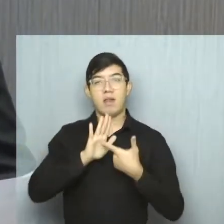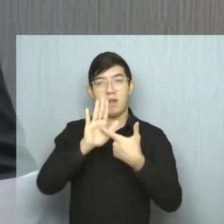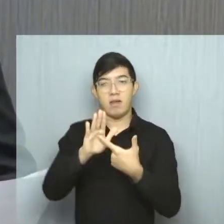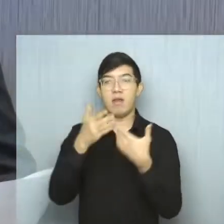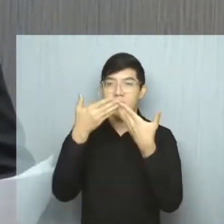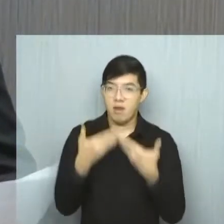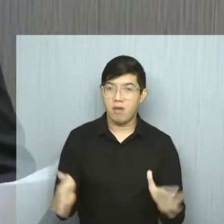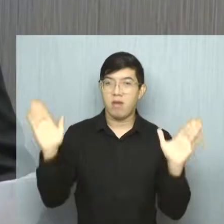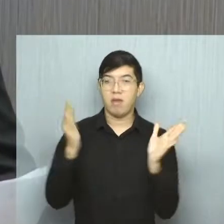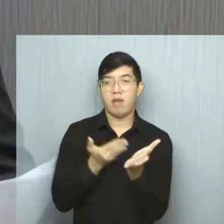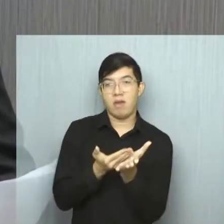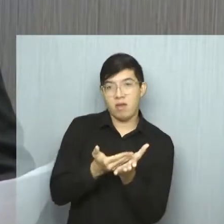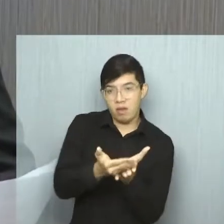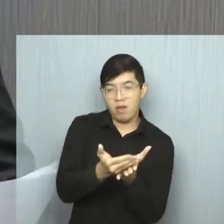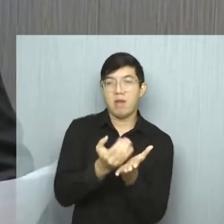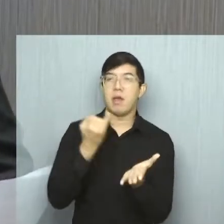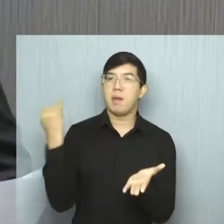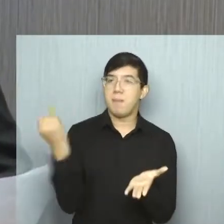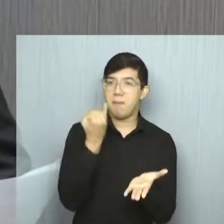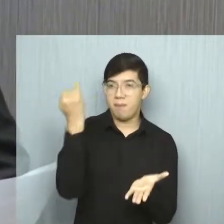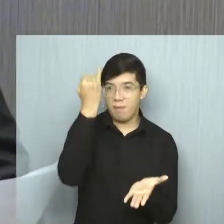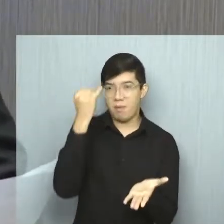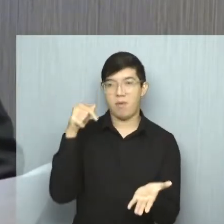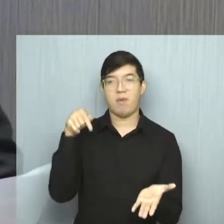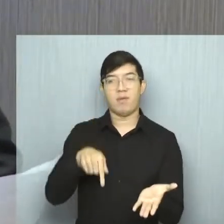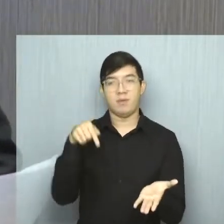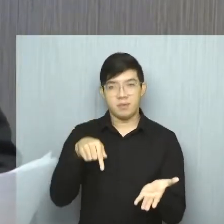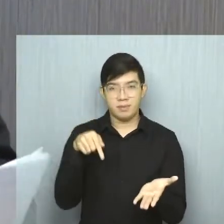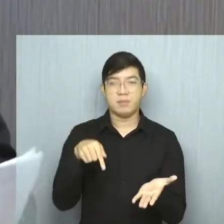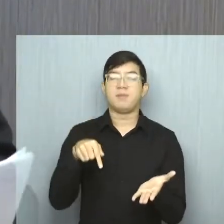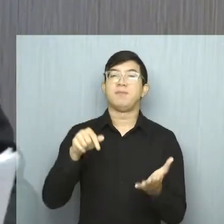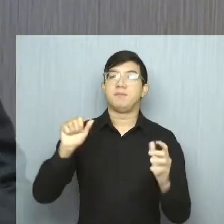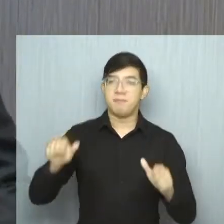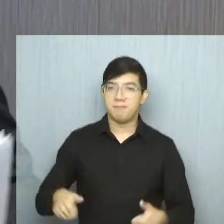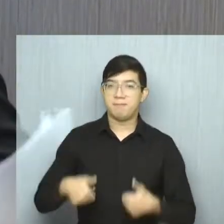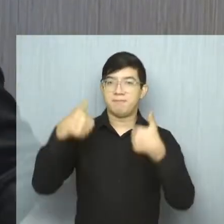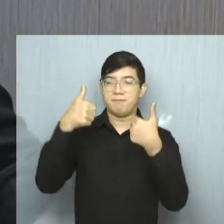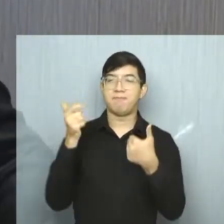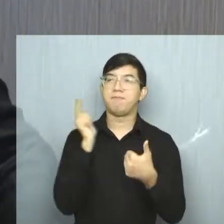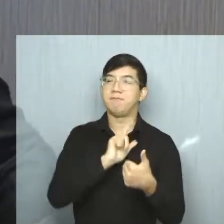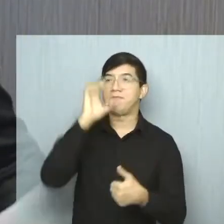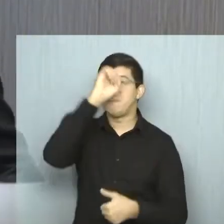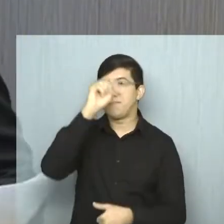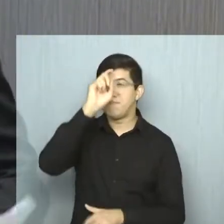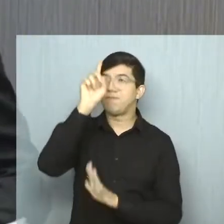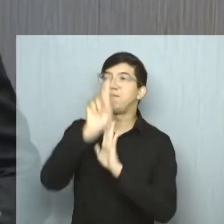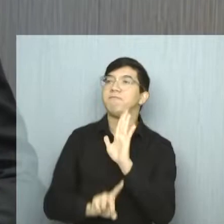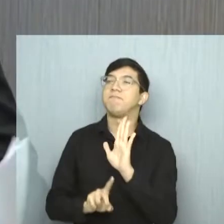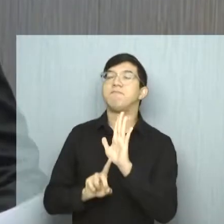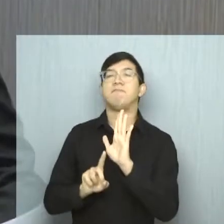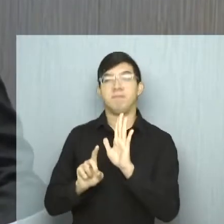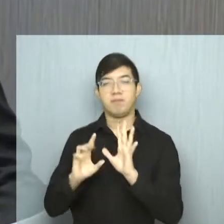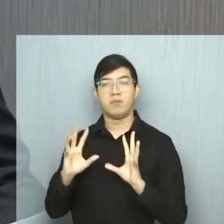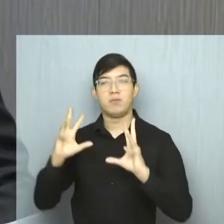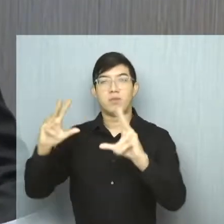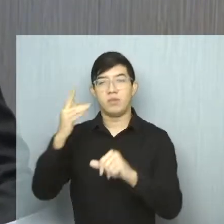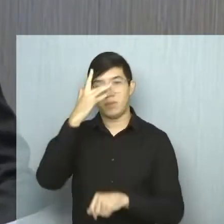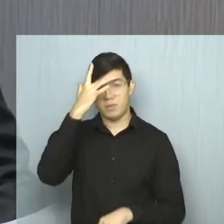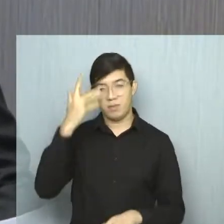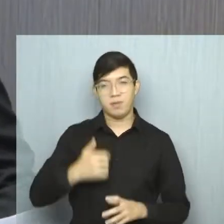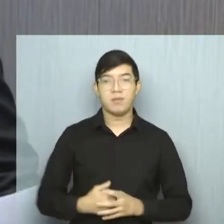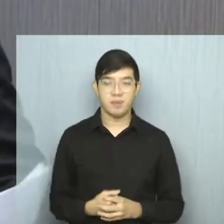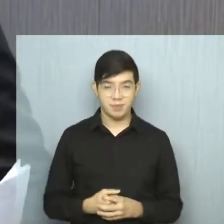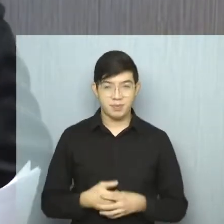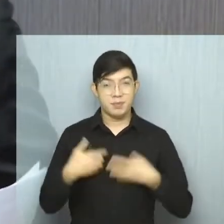atividades desta importante ferramenta para aprimoramento da democracia. Neste momento, convidamos